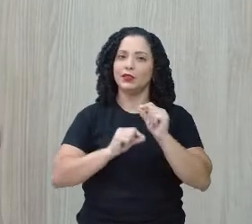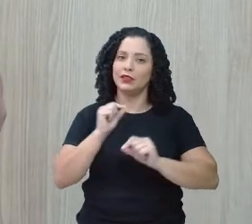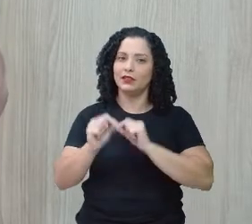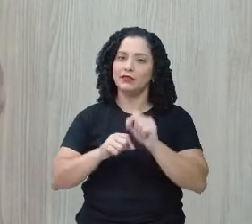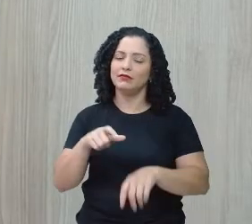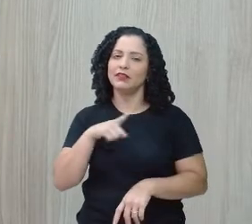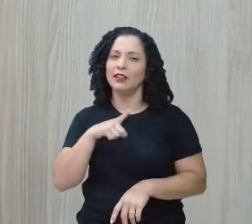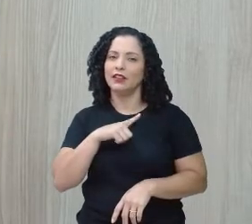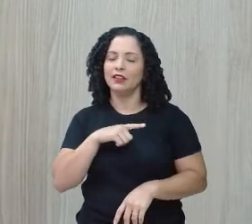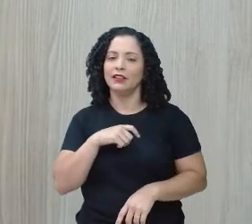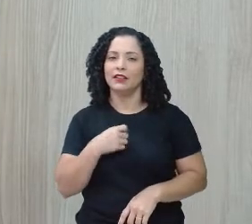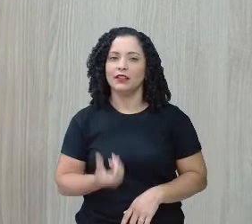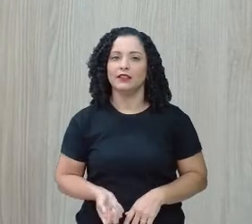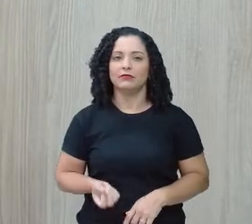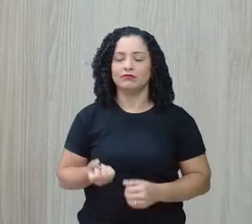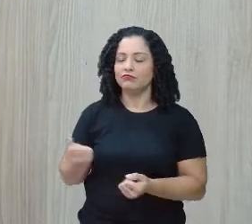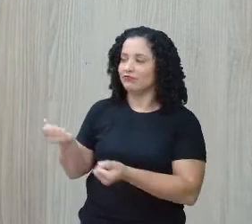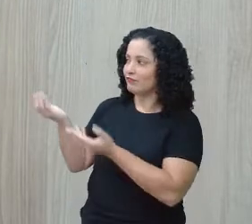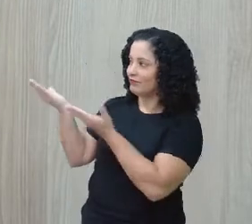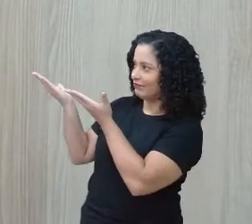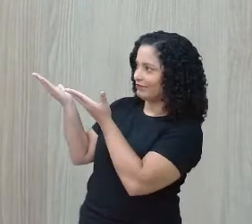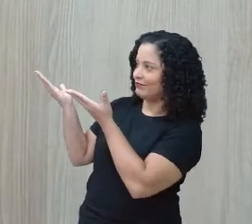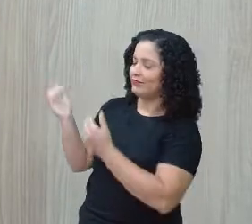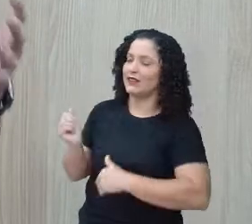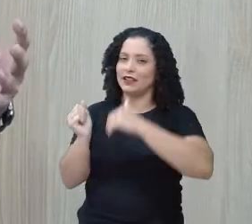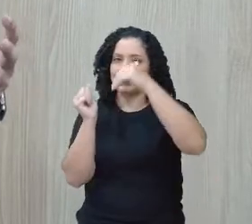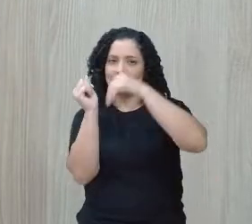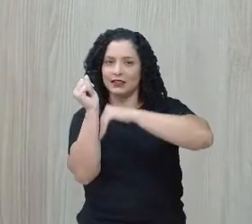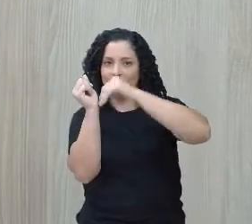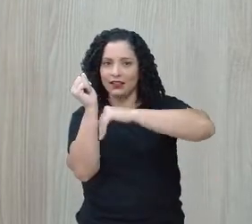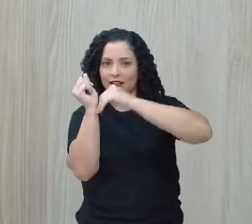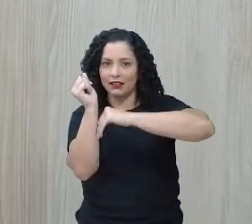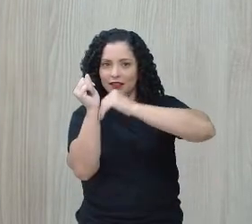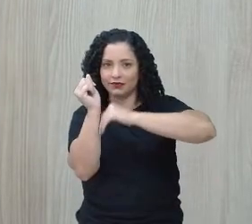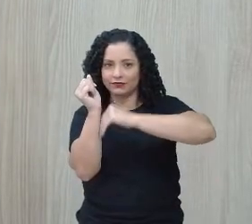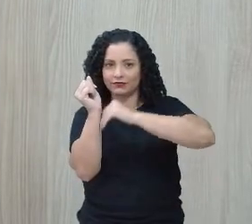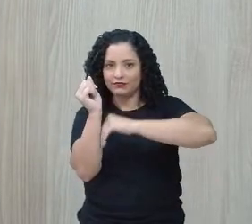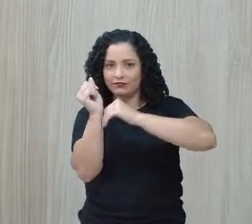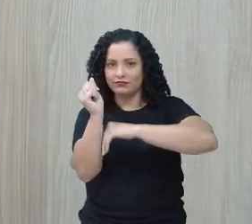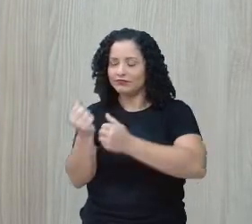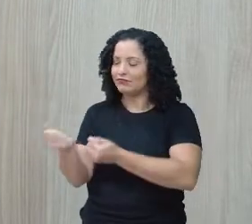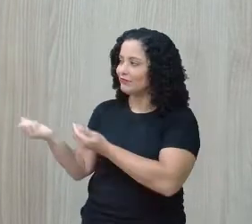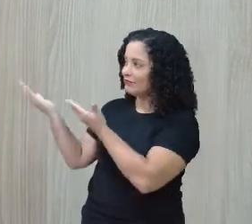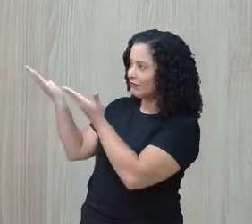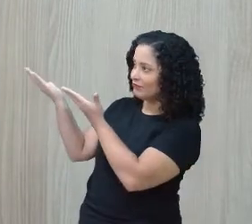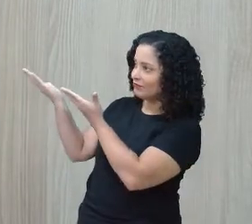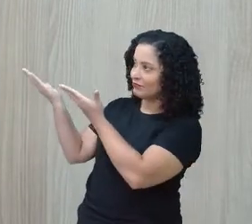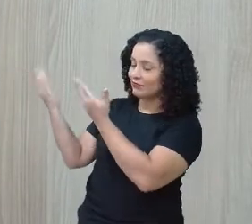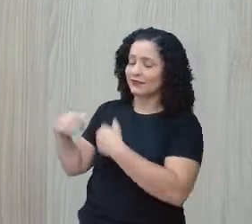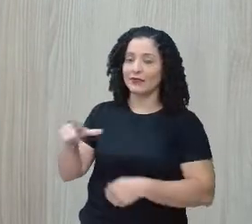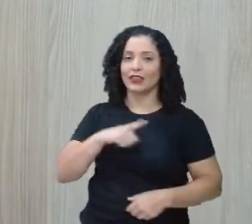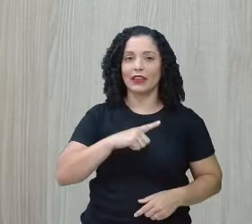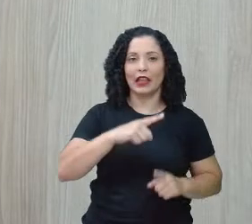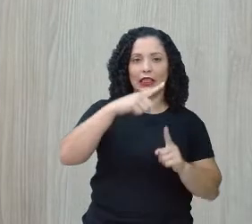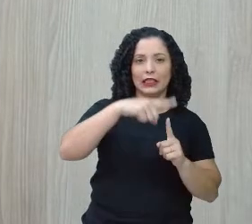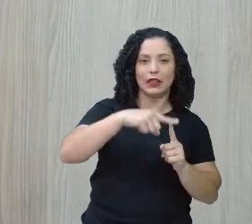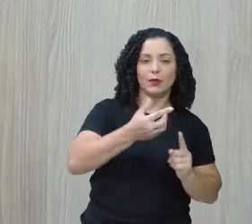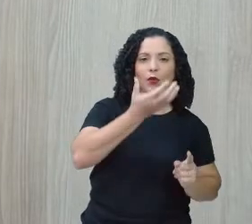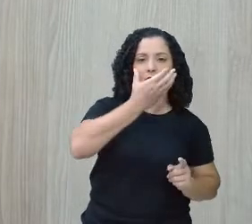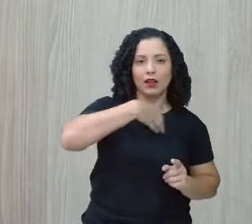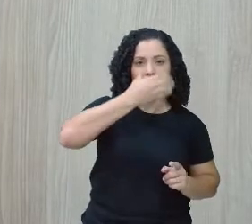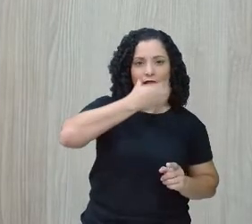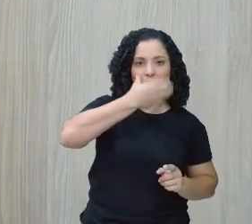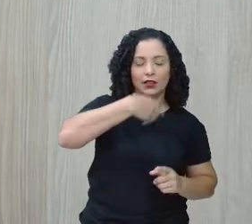colocar aí 2 QR Codes, tá? Que vai aparecer aí na sua tela. Um para o sistema operacional Android